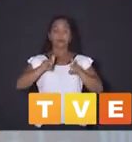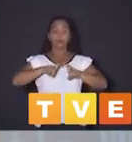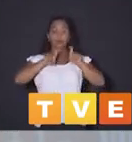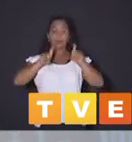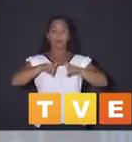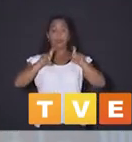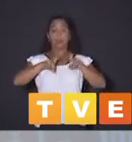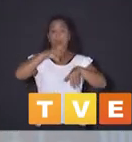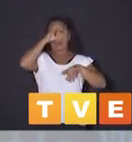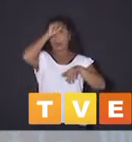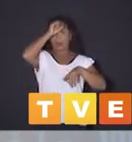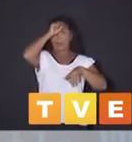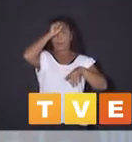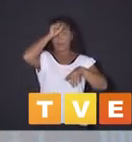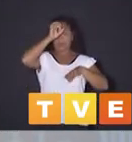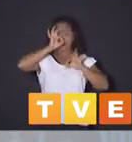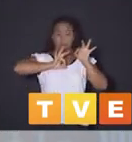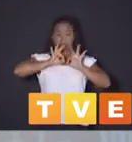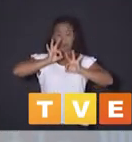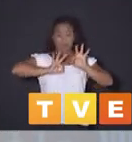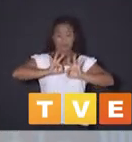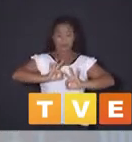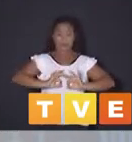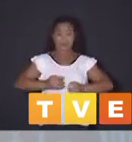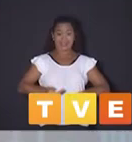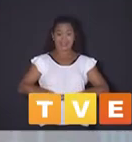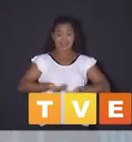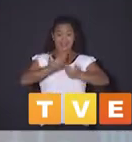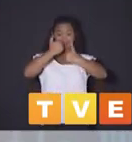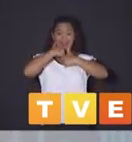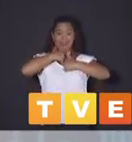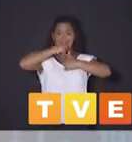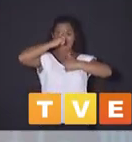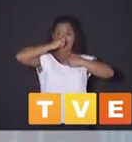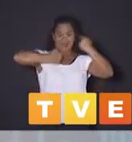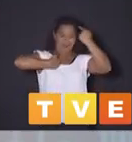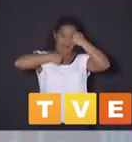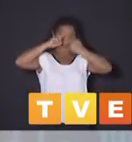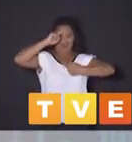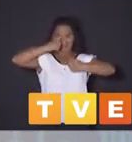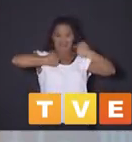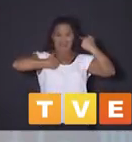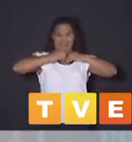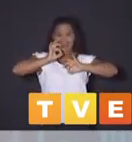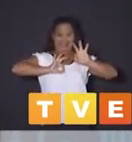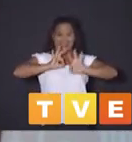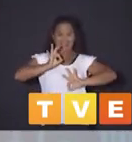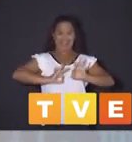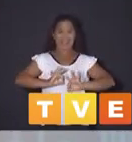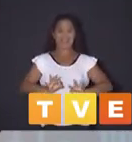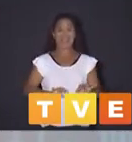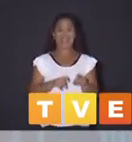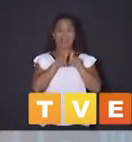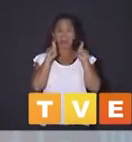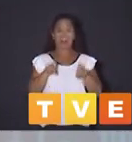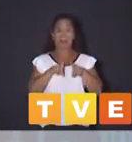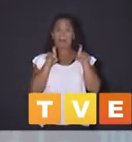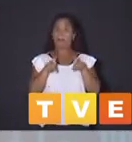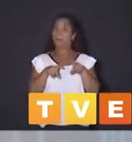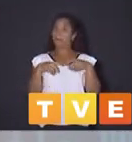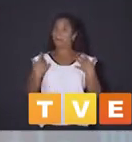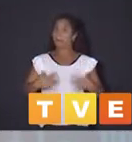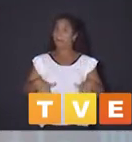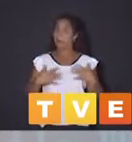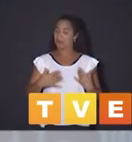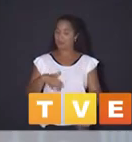aprendendo a programar a ea se auto progama então a a a coisa tá ficando eu